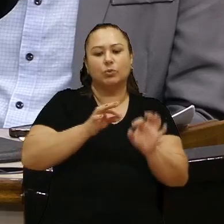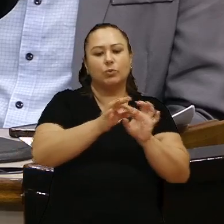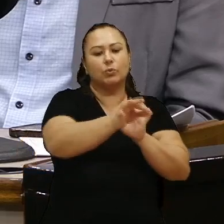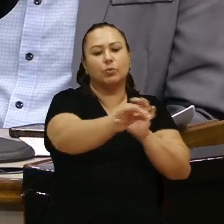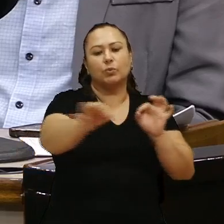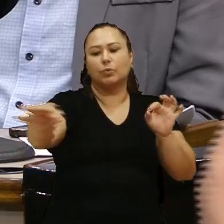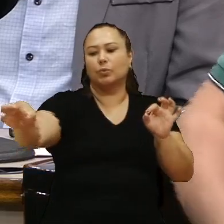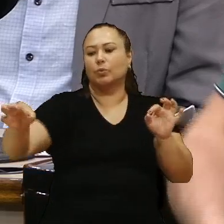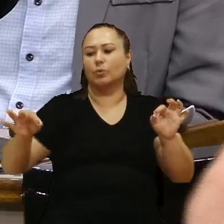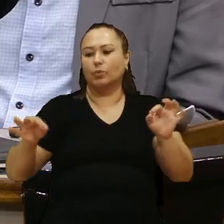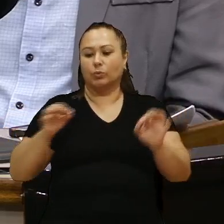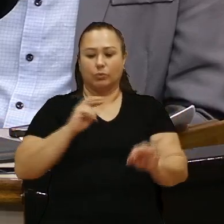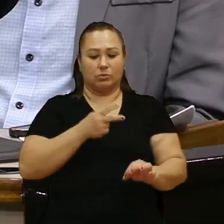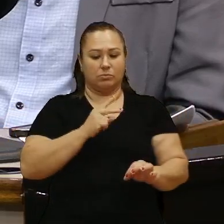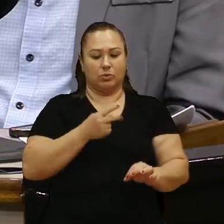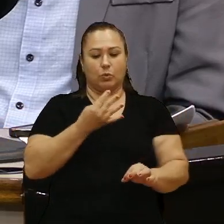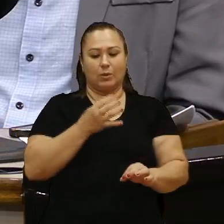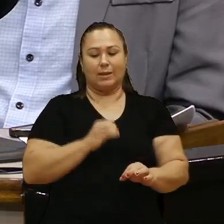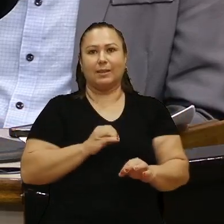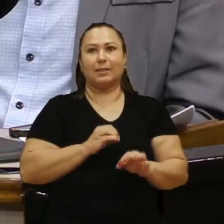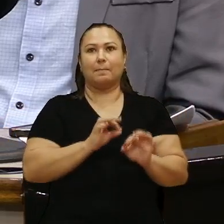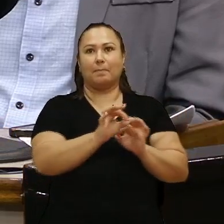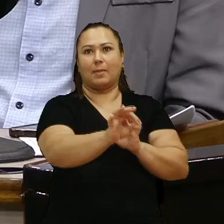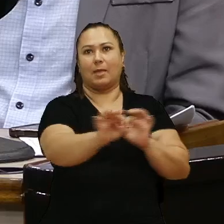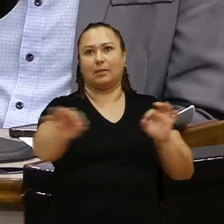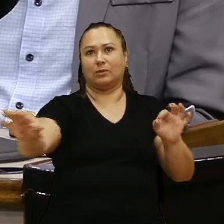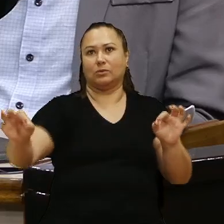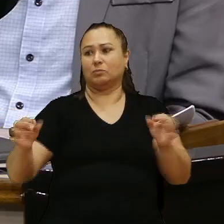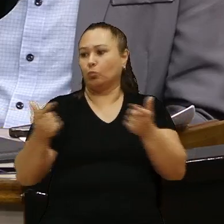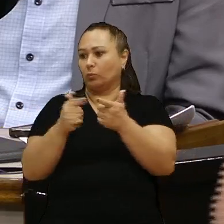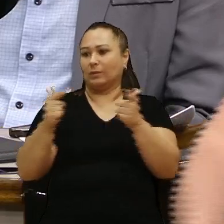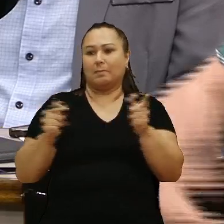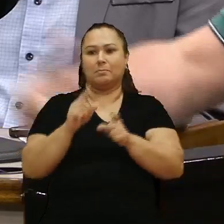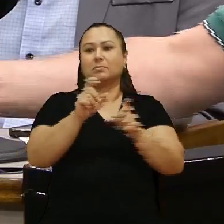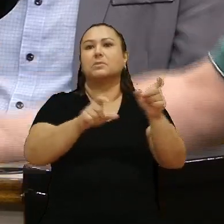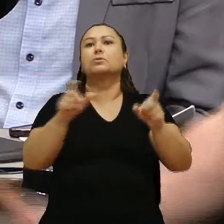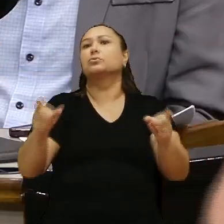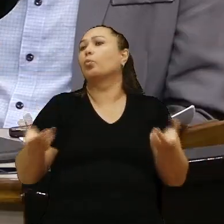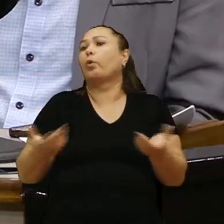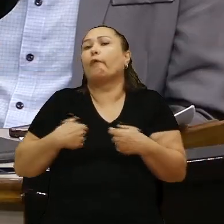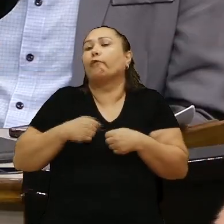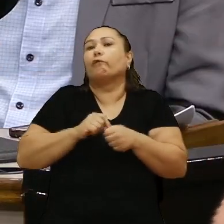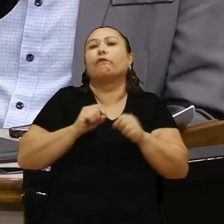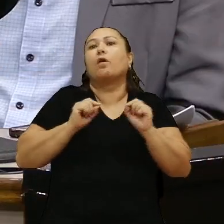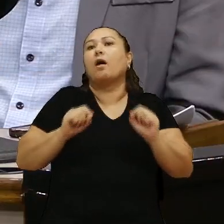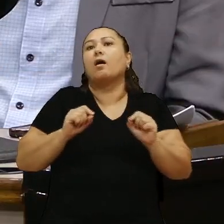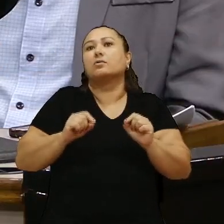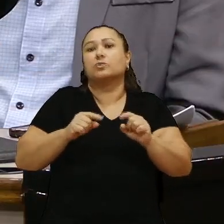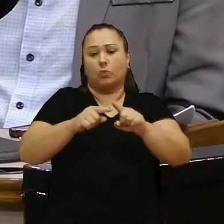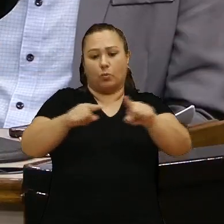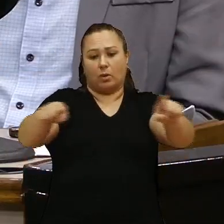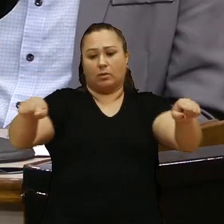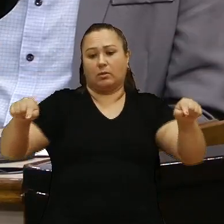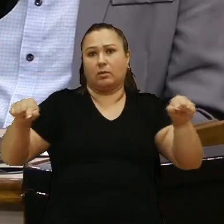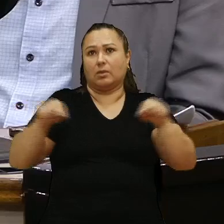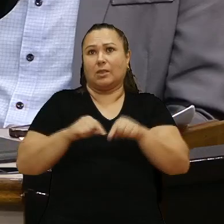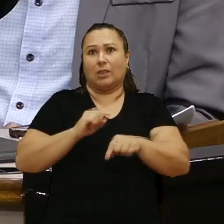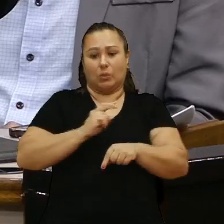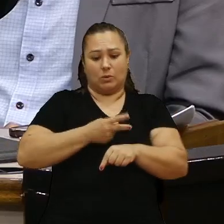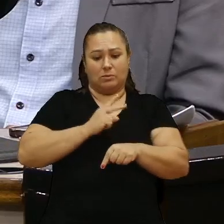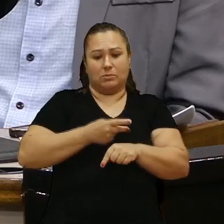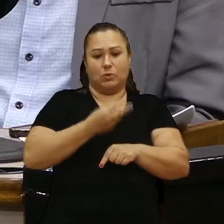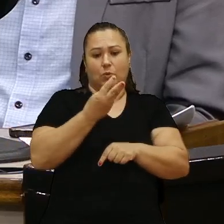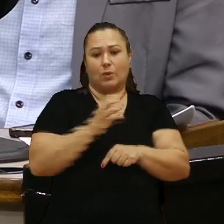Tu imagina se eu não tiver equipe, se eu não tiver gente, o que eu faço dentro de um quadrado de